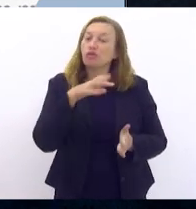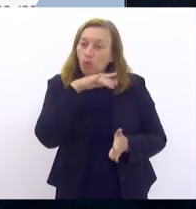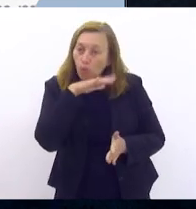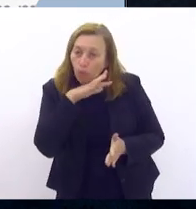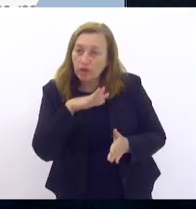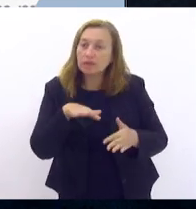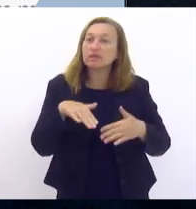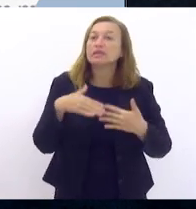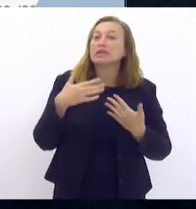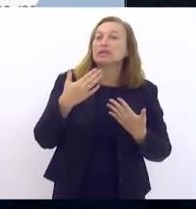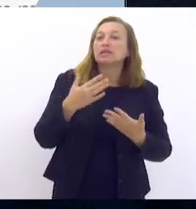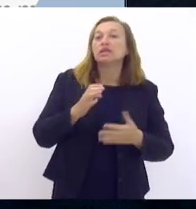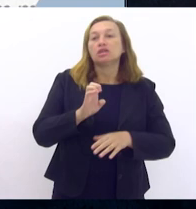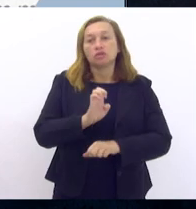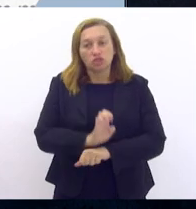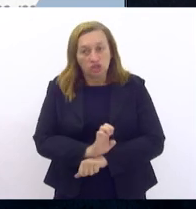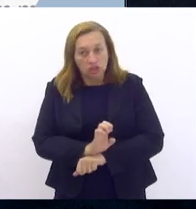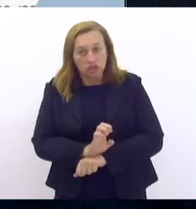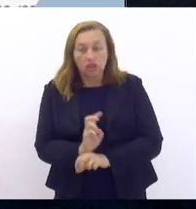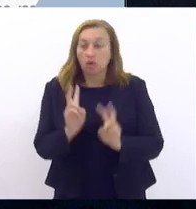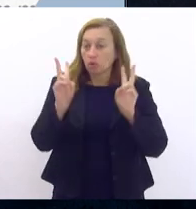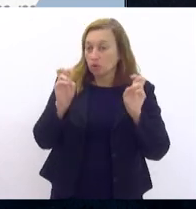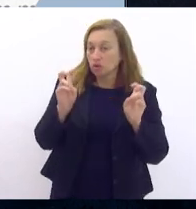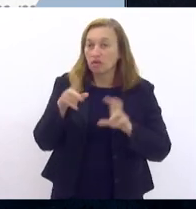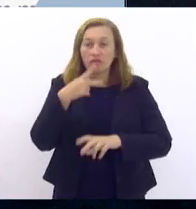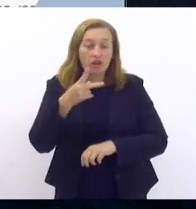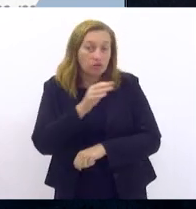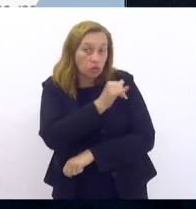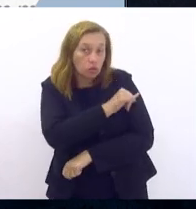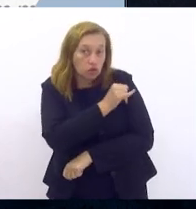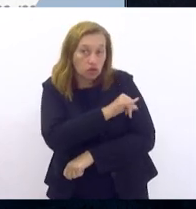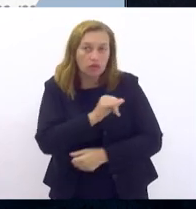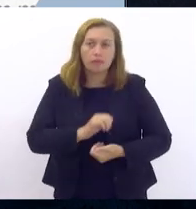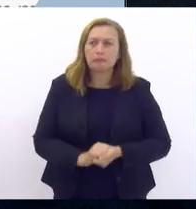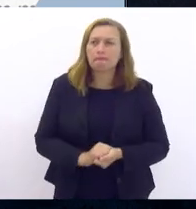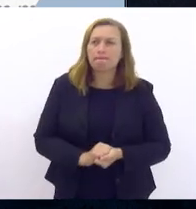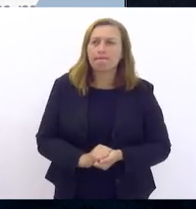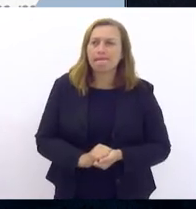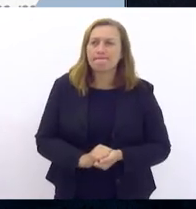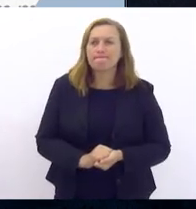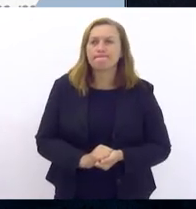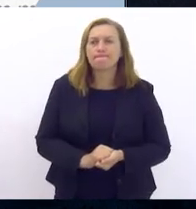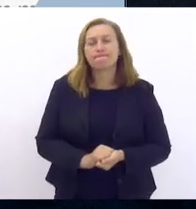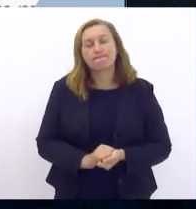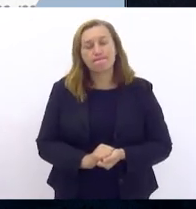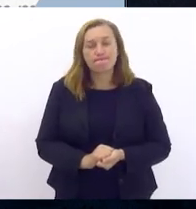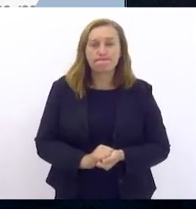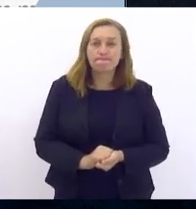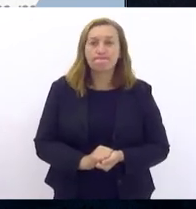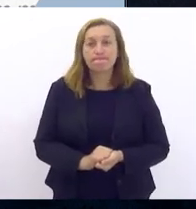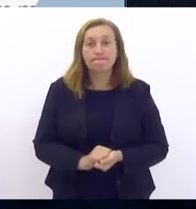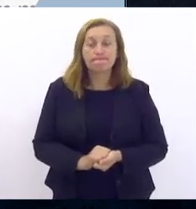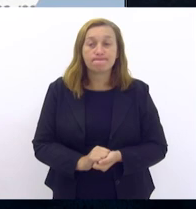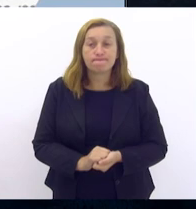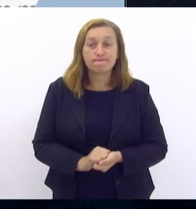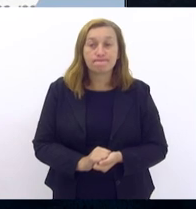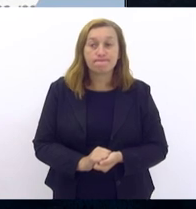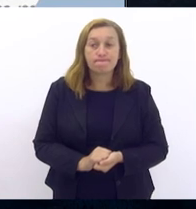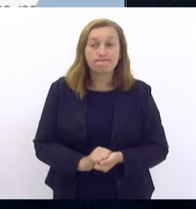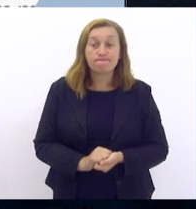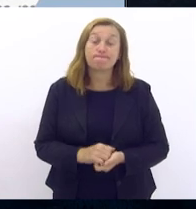em termos de estado porque nós estamos falando do Rio de Janeiro Isso foi Avassalador